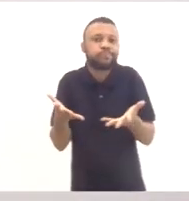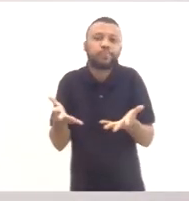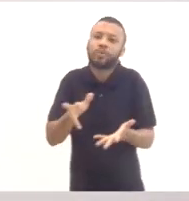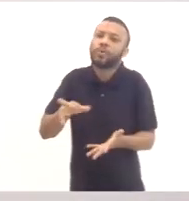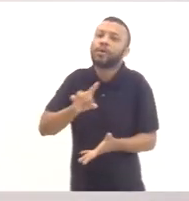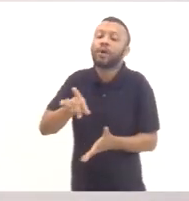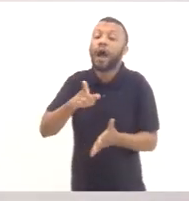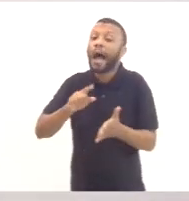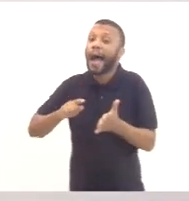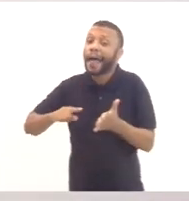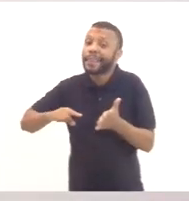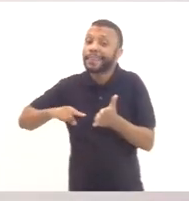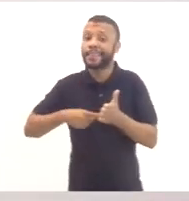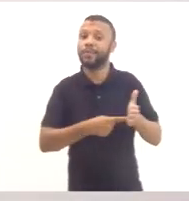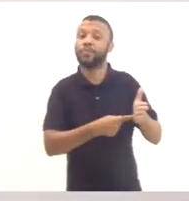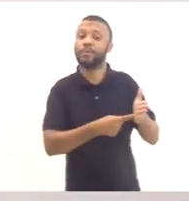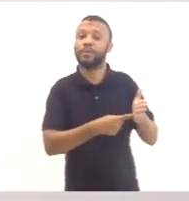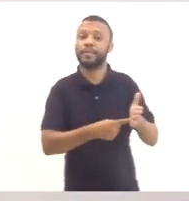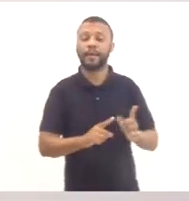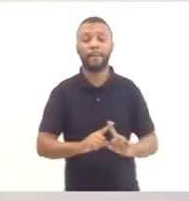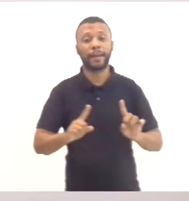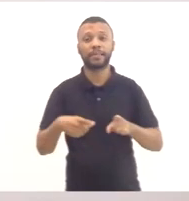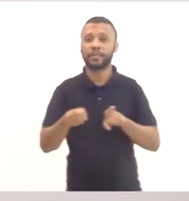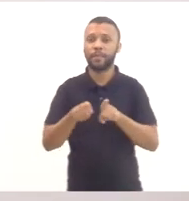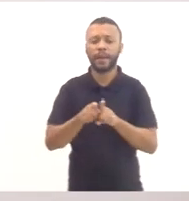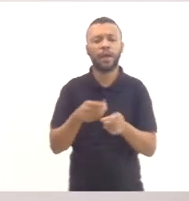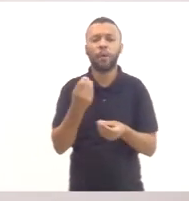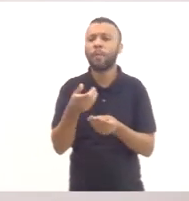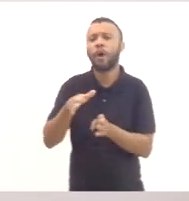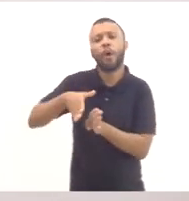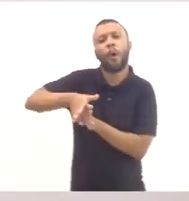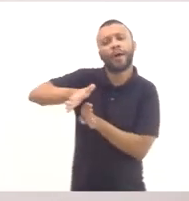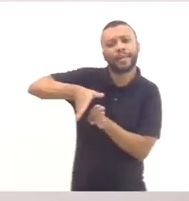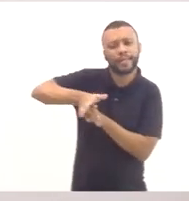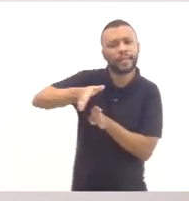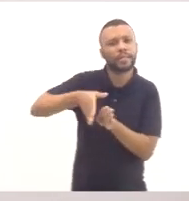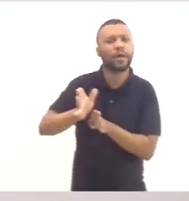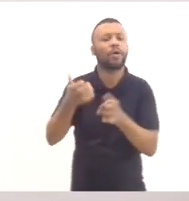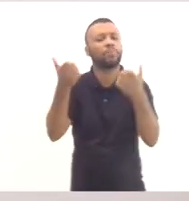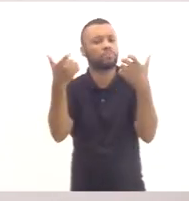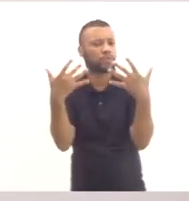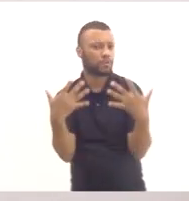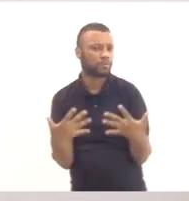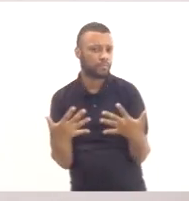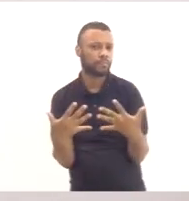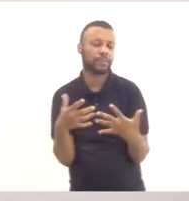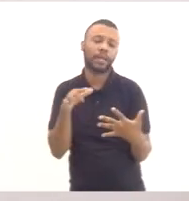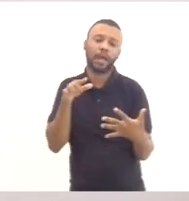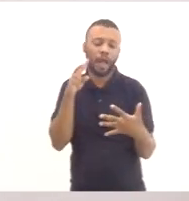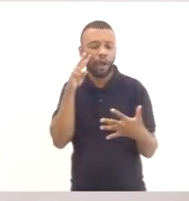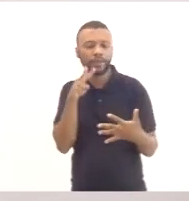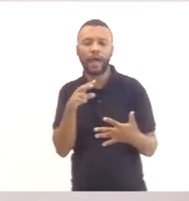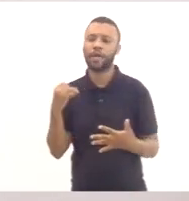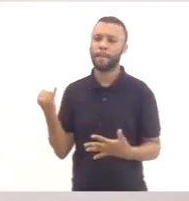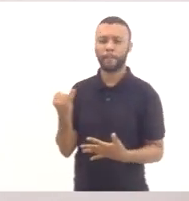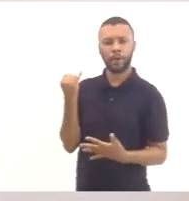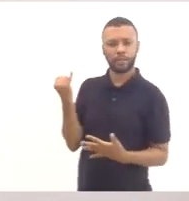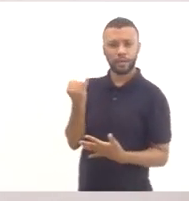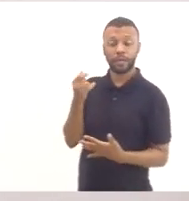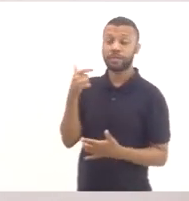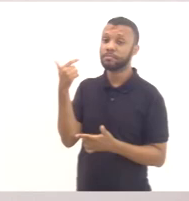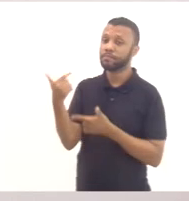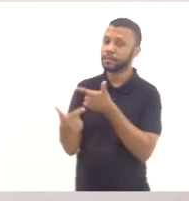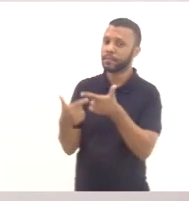relação a denúncias de mas também em relação a orientação é considero de extrema importância a atuação